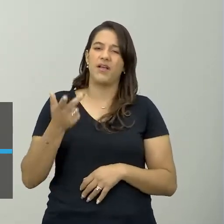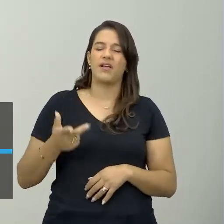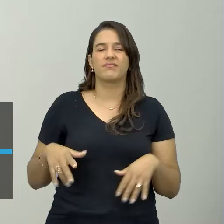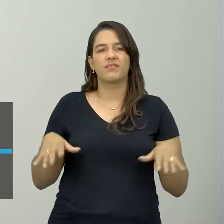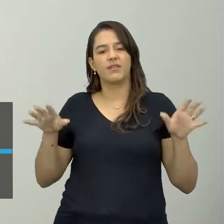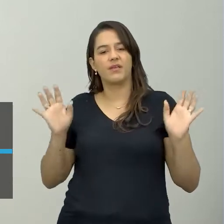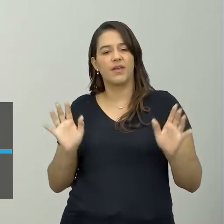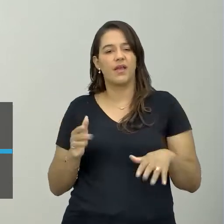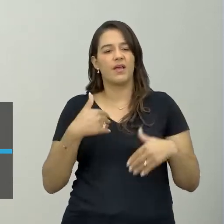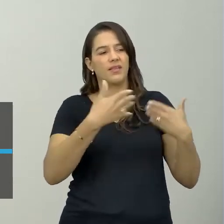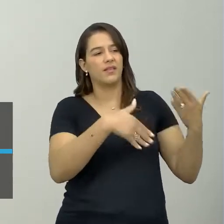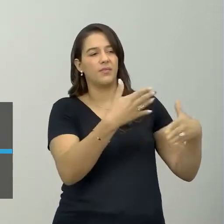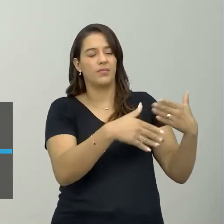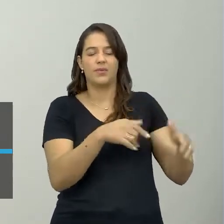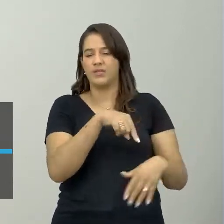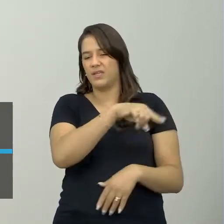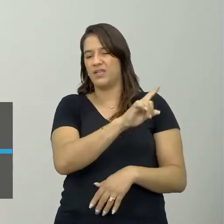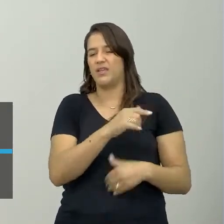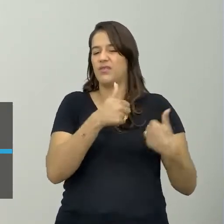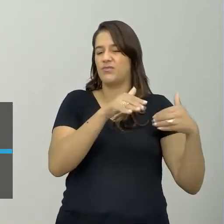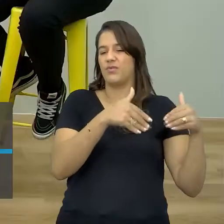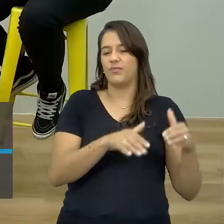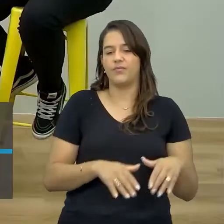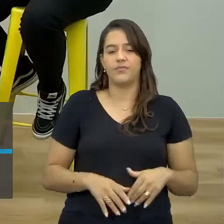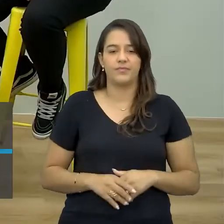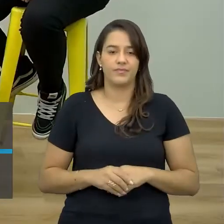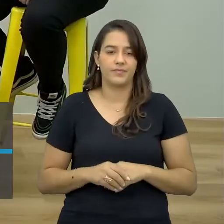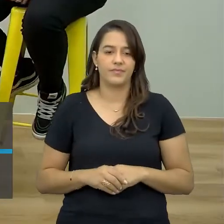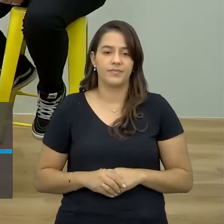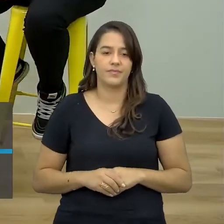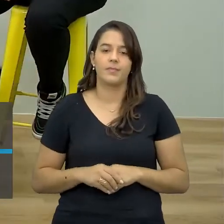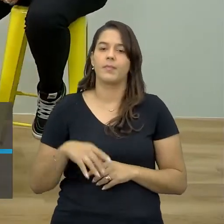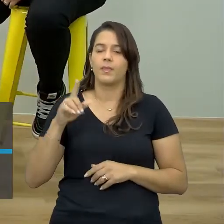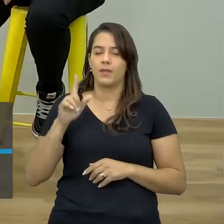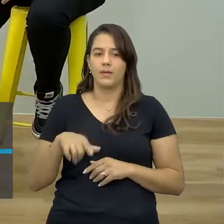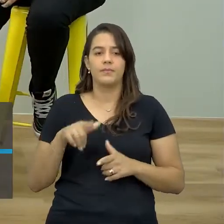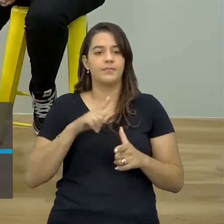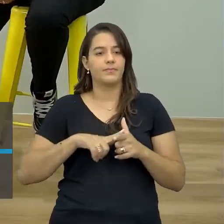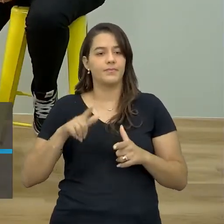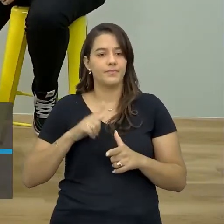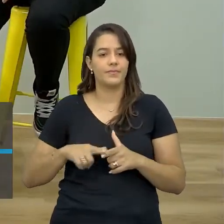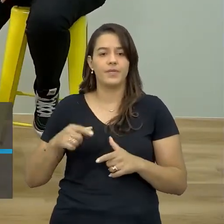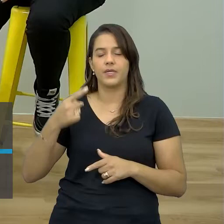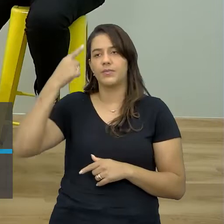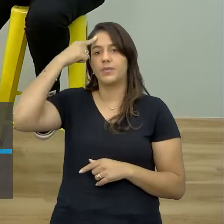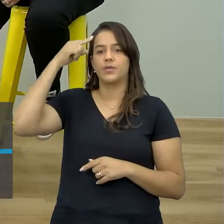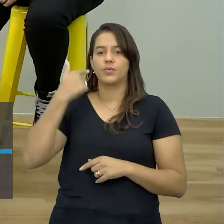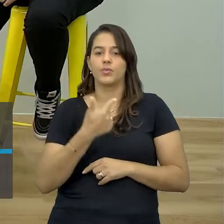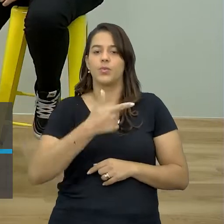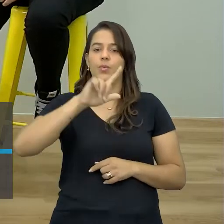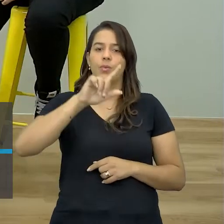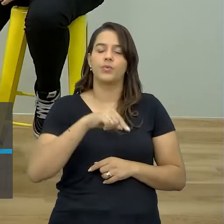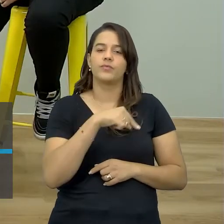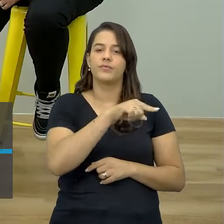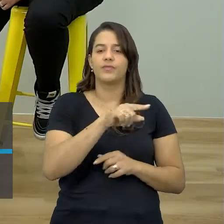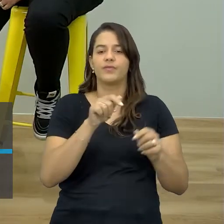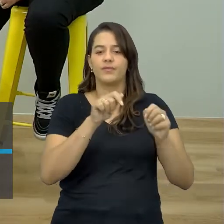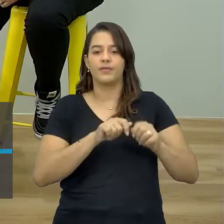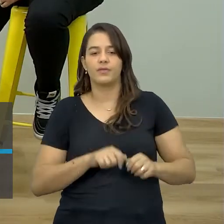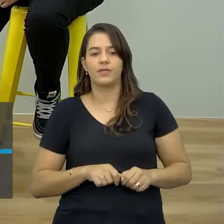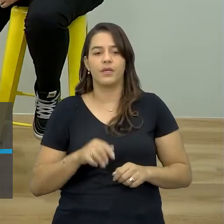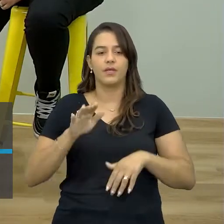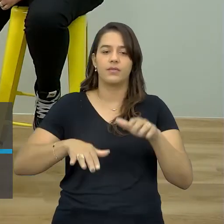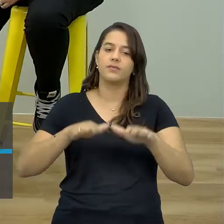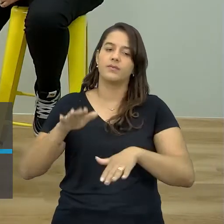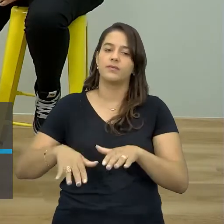o Gabriel resolve. Deixa pra ele que ele resolve, Isso né? é um problema, né? Porque a gente sempre acha, o outro vai resolver, só que a gente pode